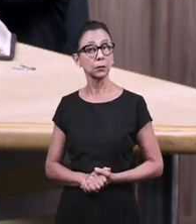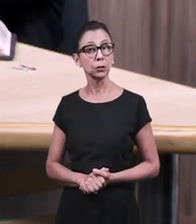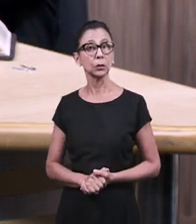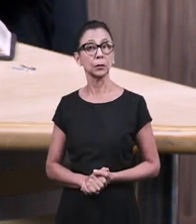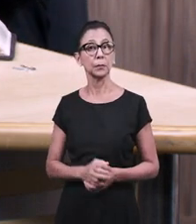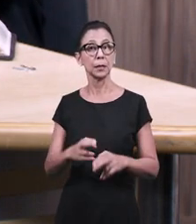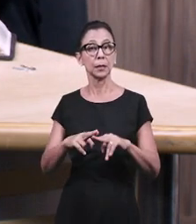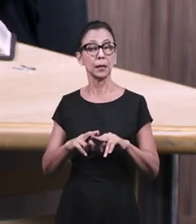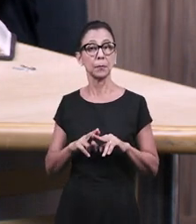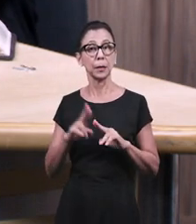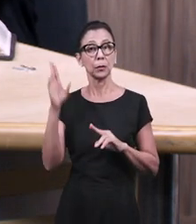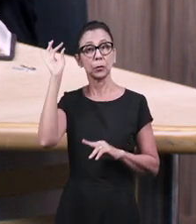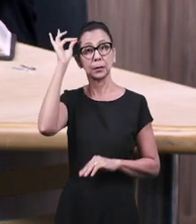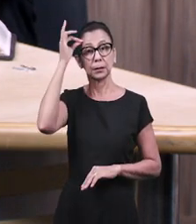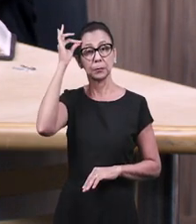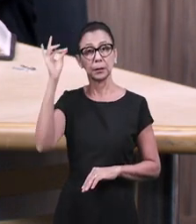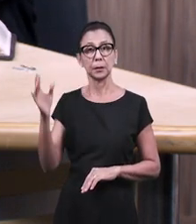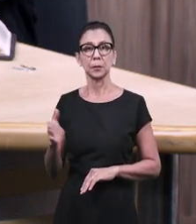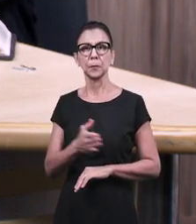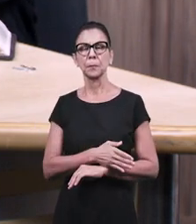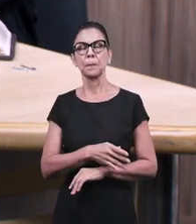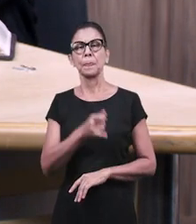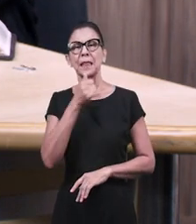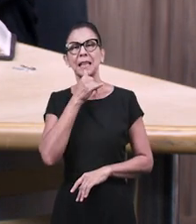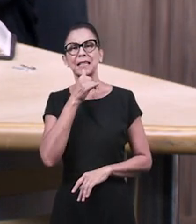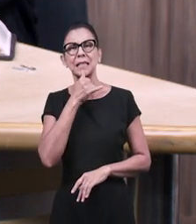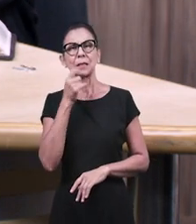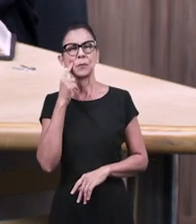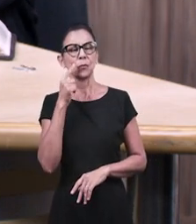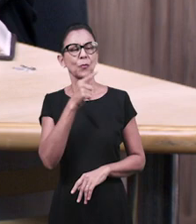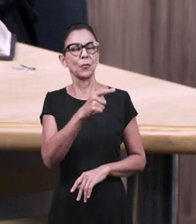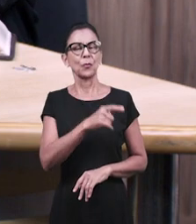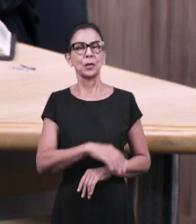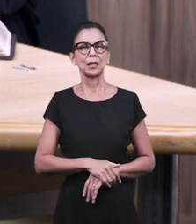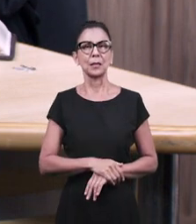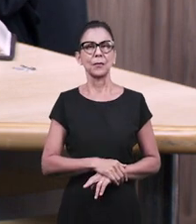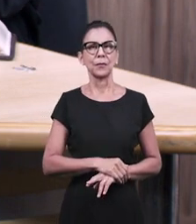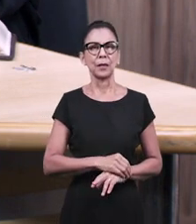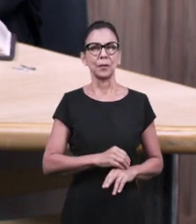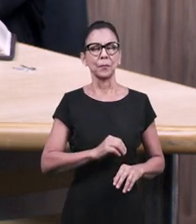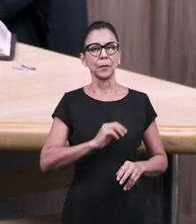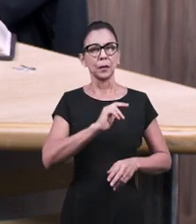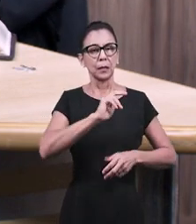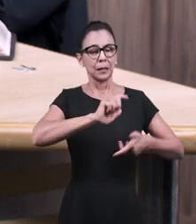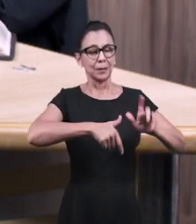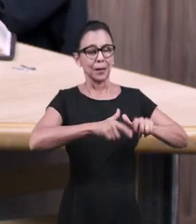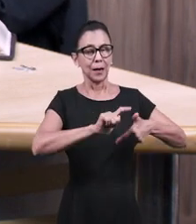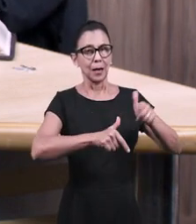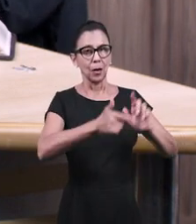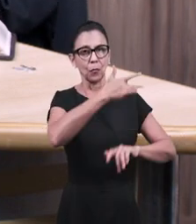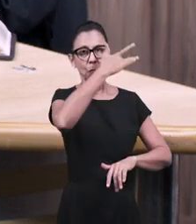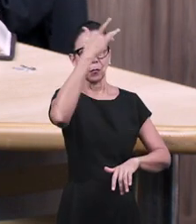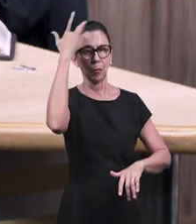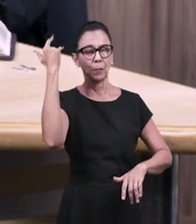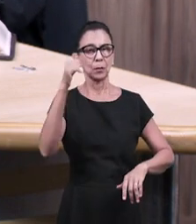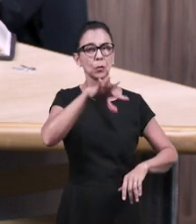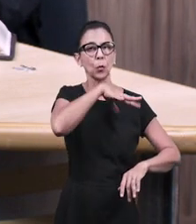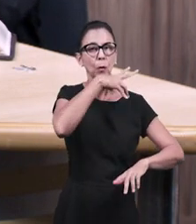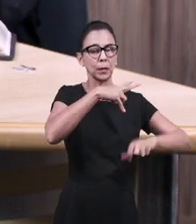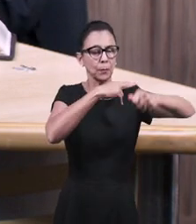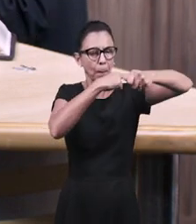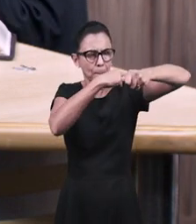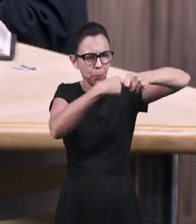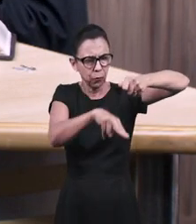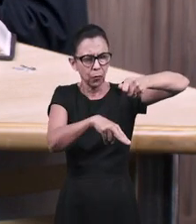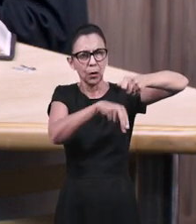lá sacrificando um animal, nós vamos entender que aquele sacrifício era imperfeito, mas que estava apontando para o